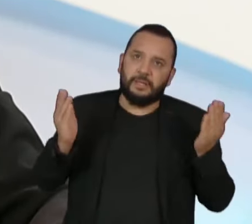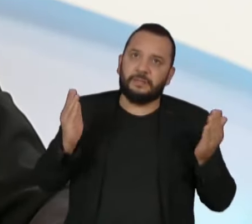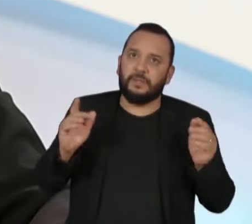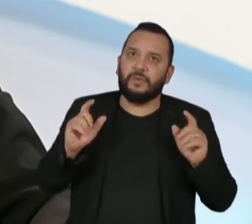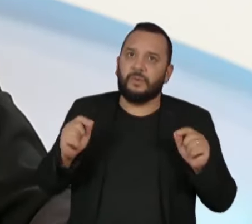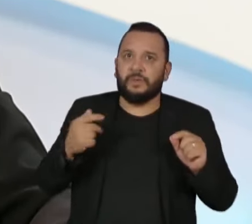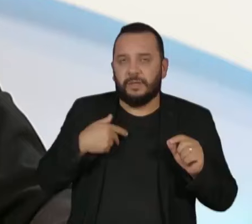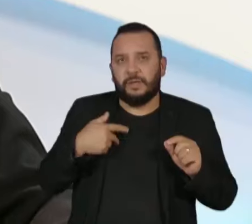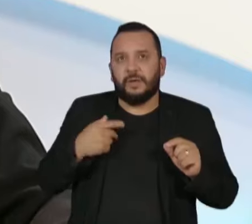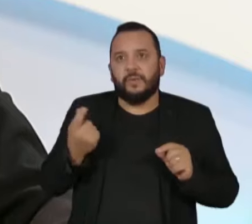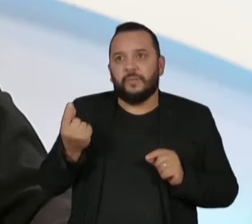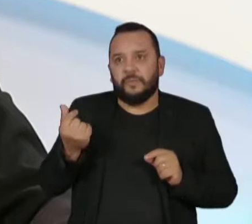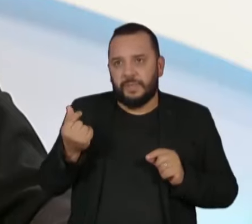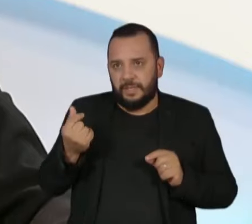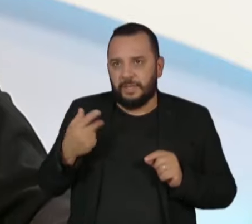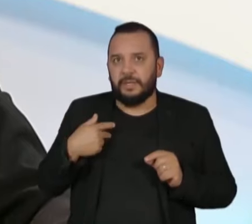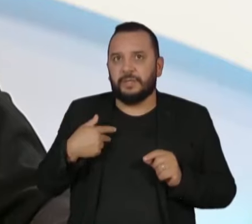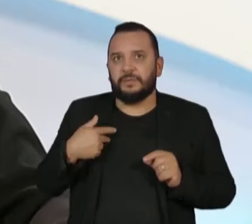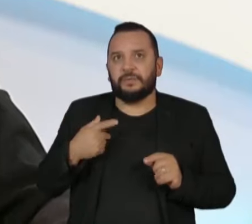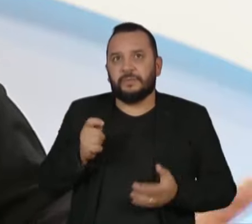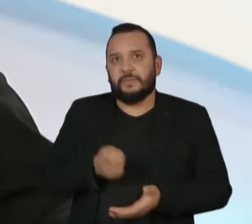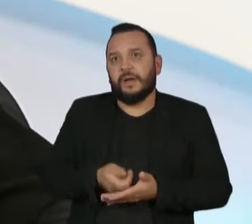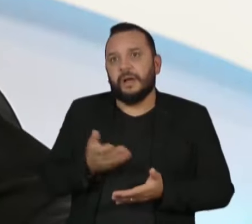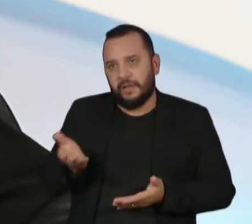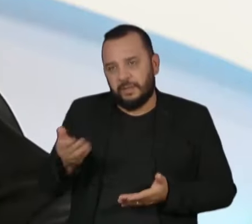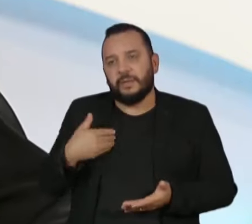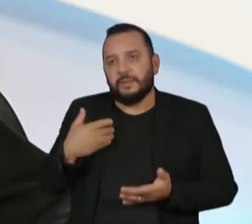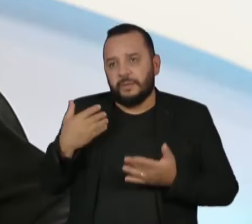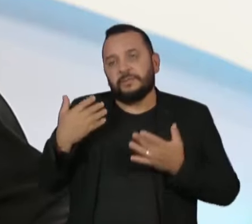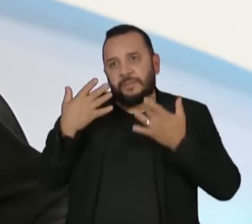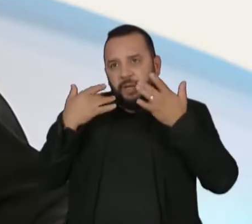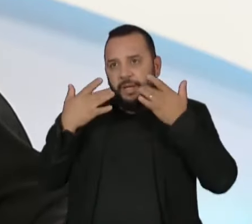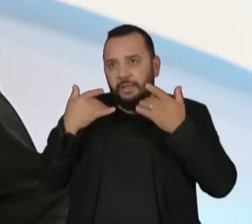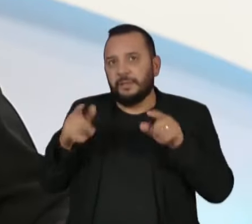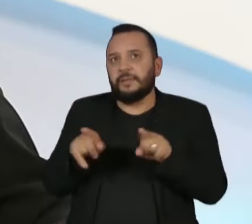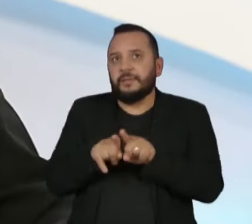ao preço do ingresso e que o patrocínio é necessário.